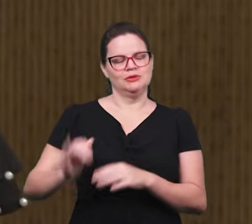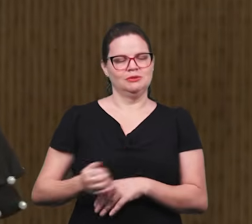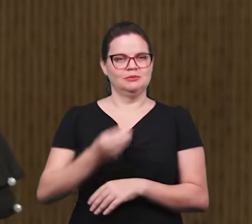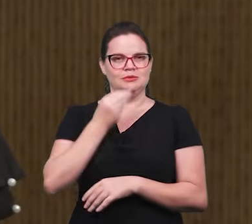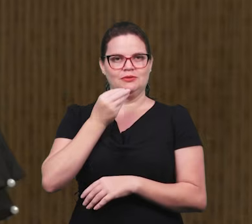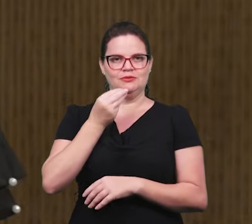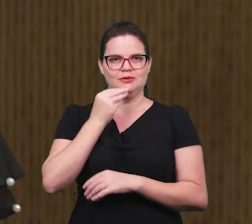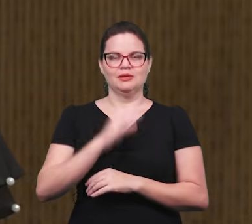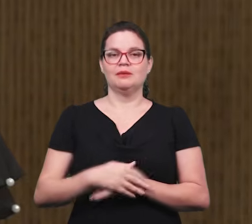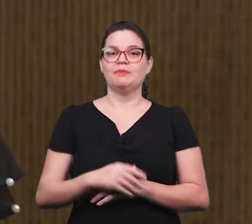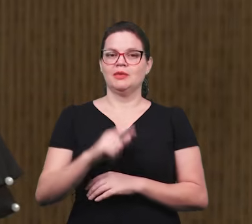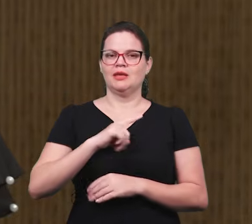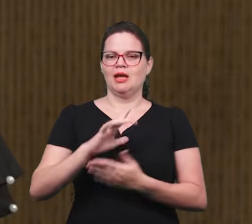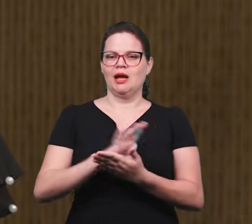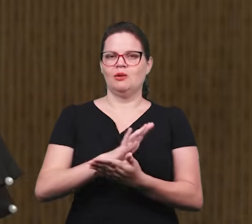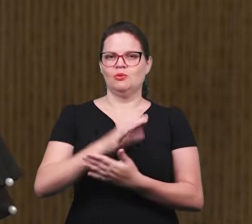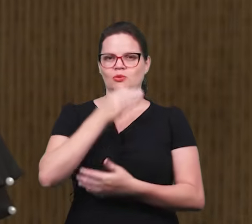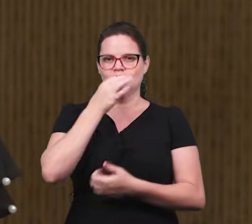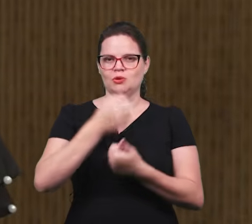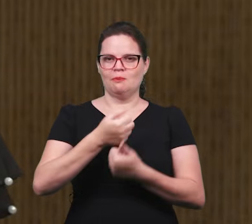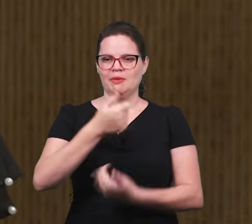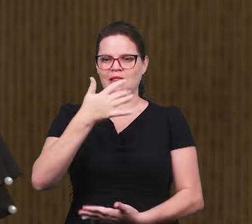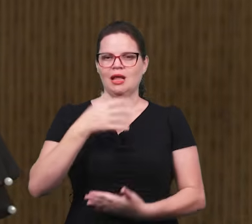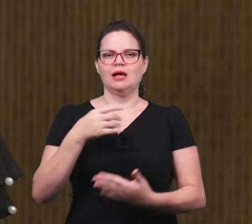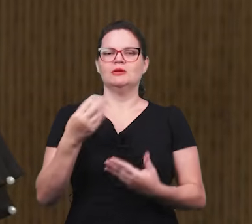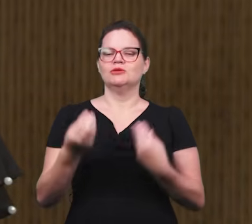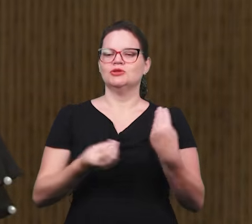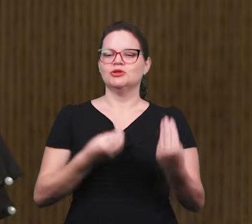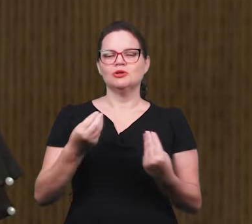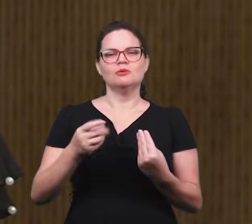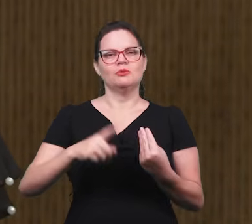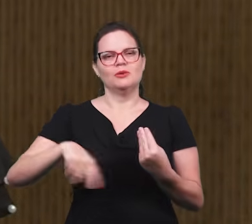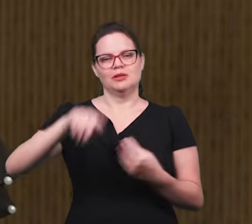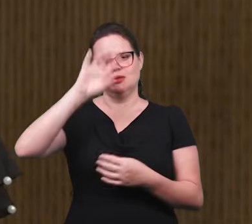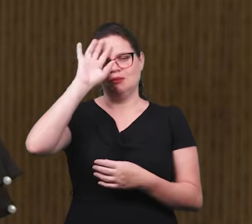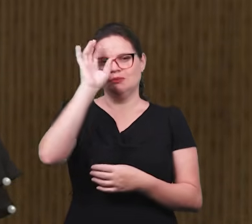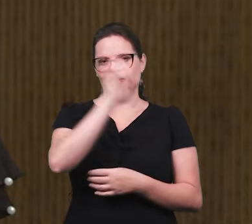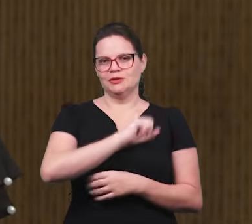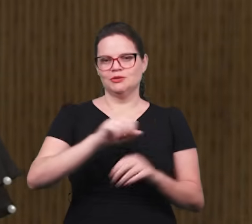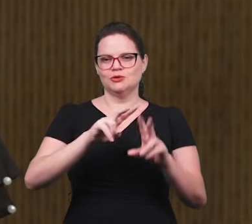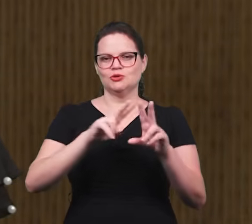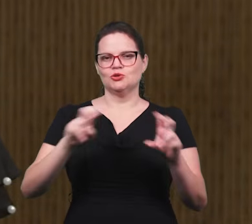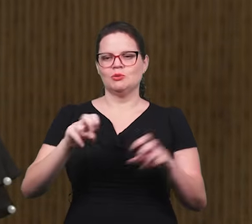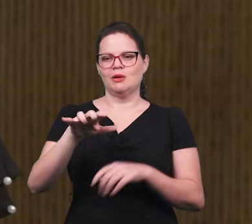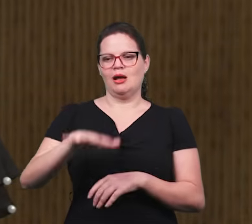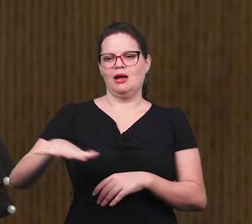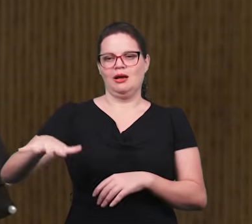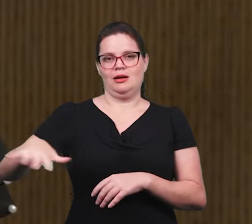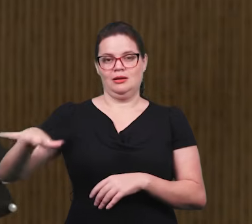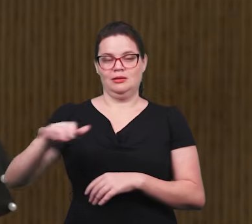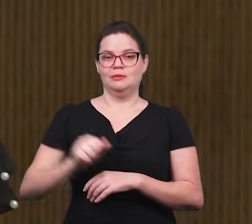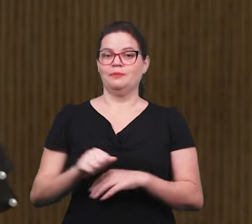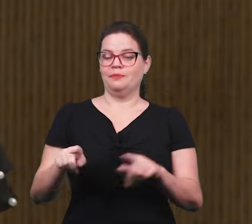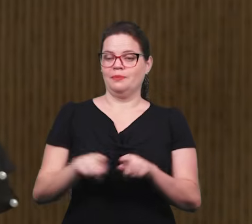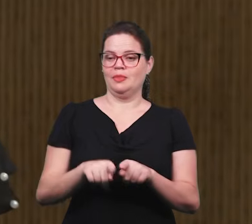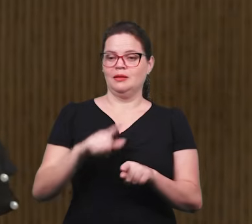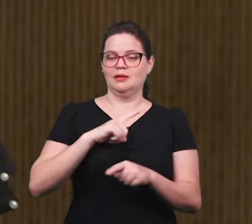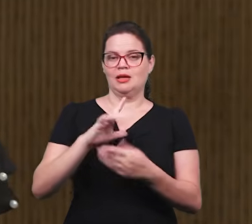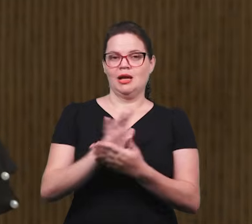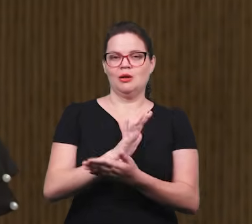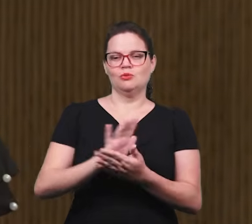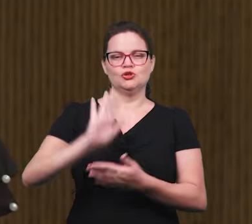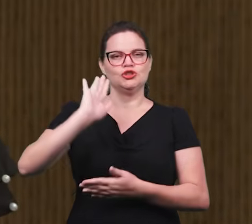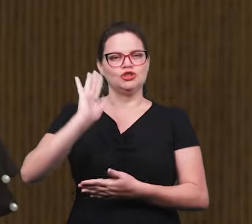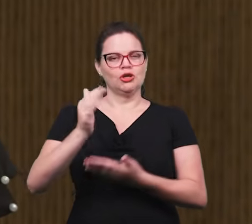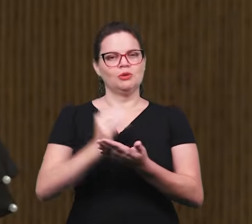até recebe alguns comentários sobre como os jovens têm aprendido sobre as áreas e até aqueles que já estão cursando